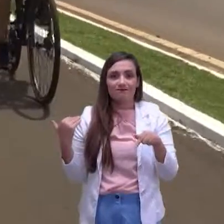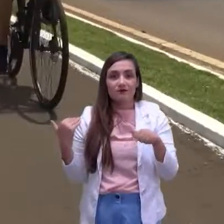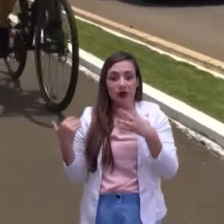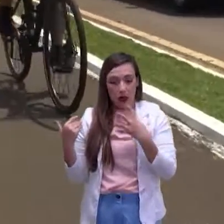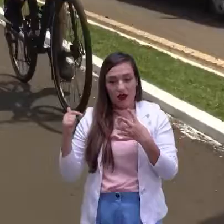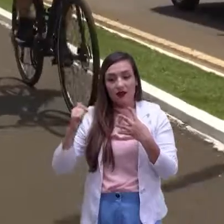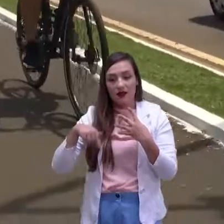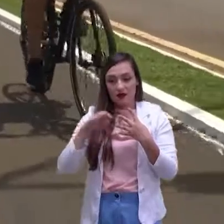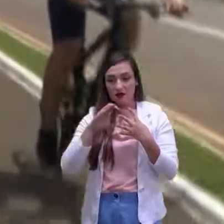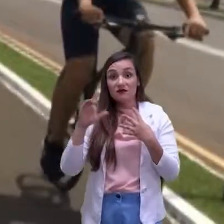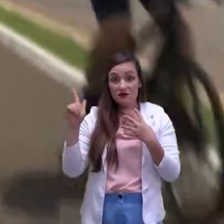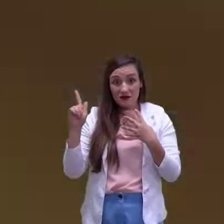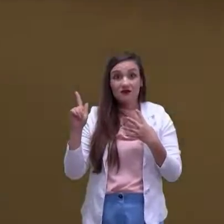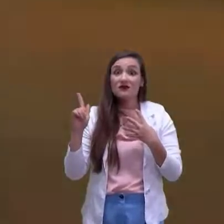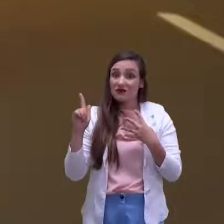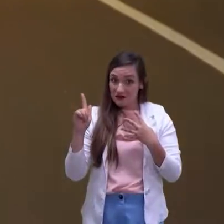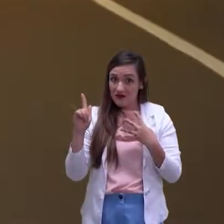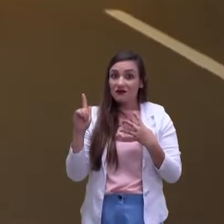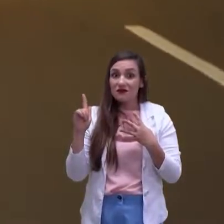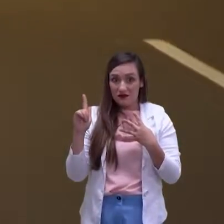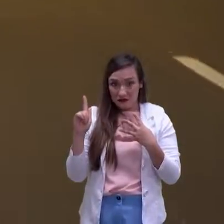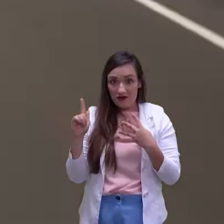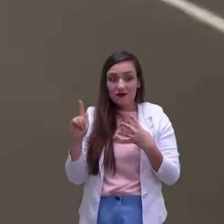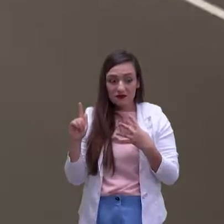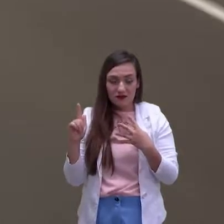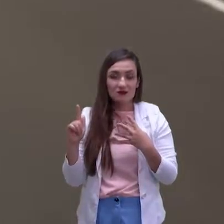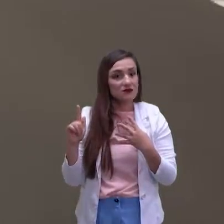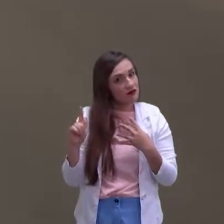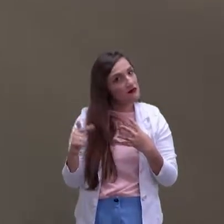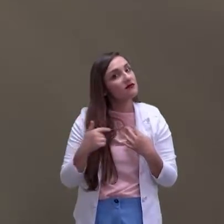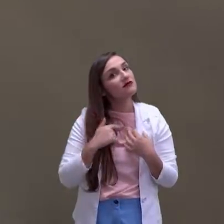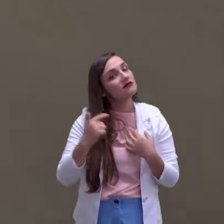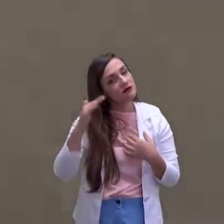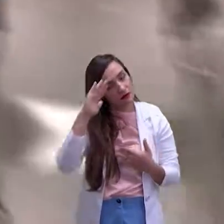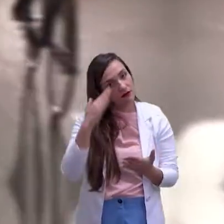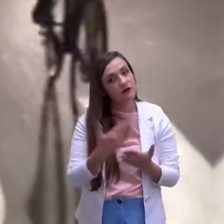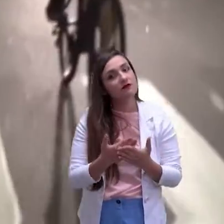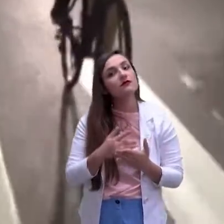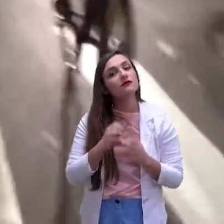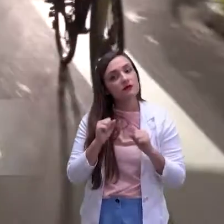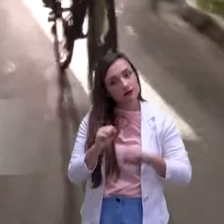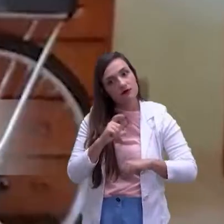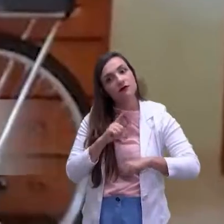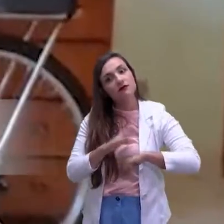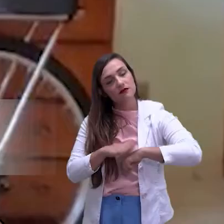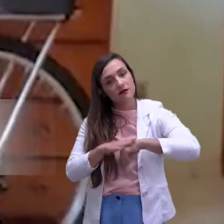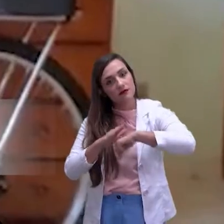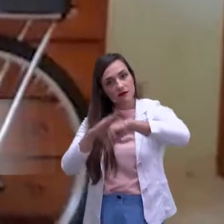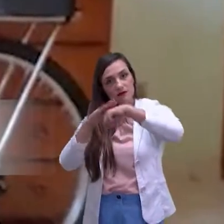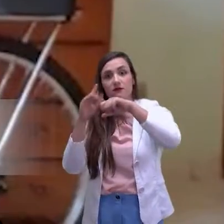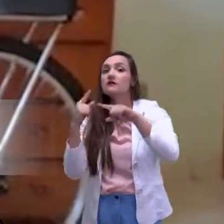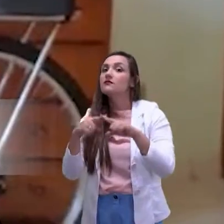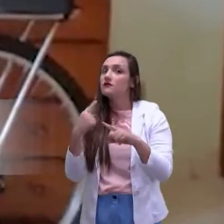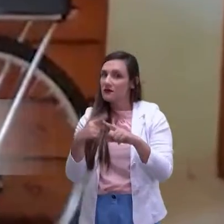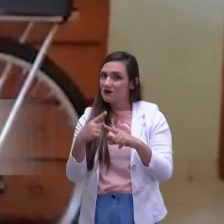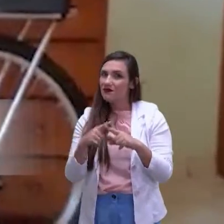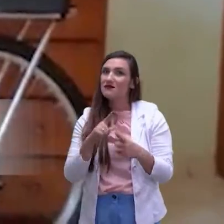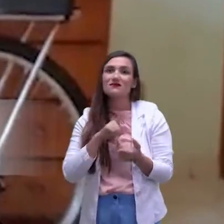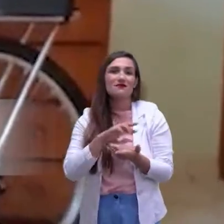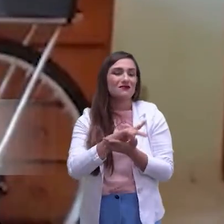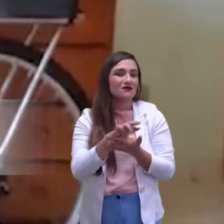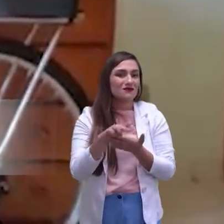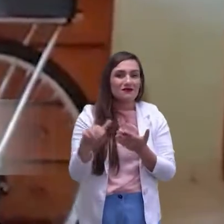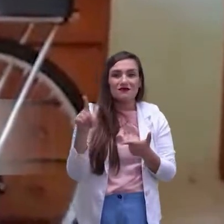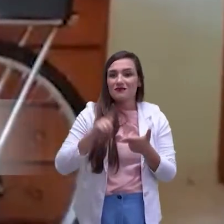sendo 4 aqui em Campo Grande. E eu acredito até que esse número seja subnotificado, porque